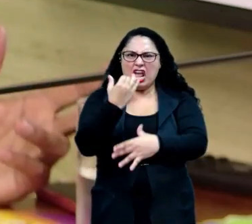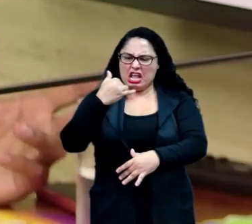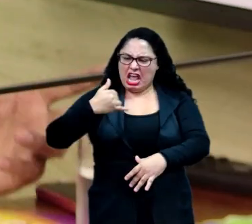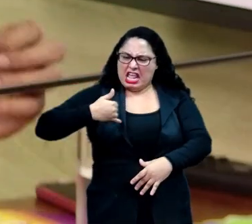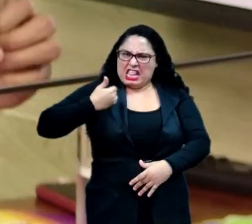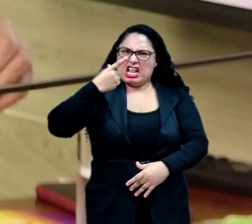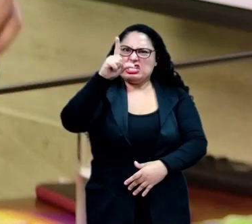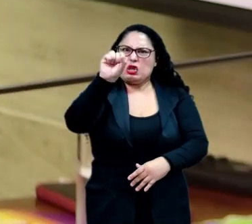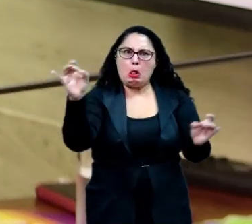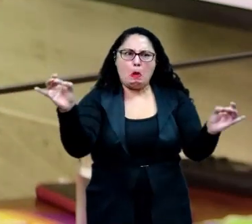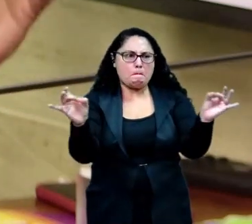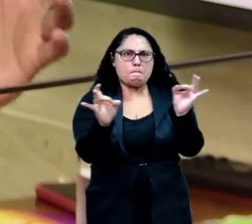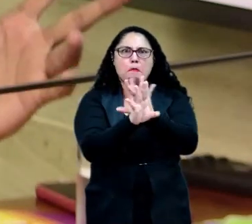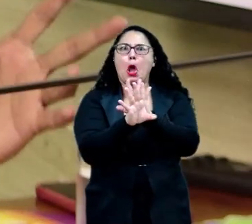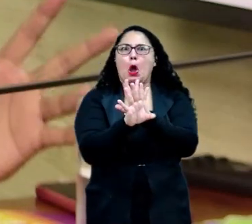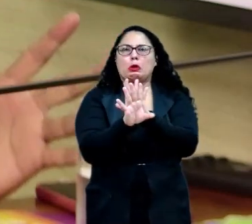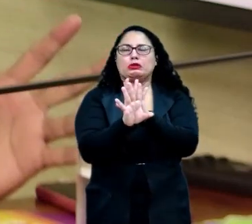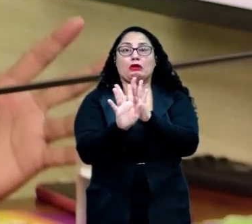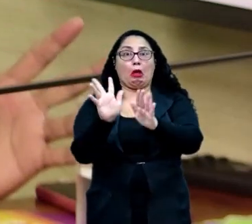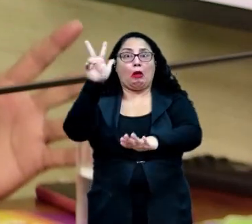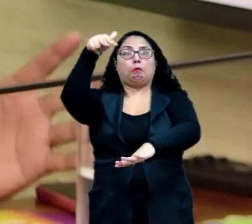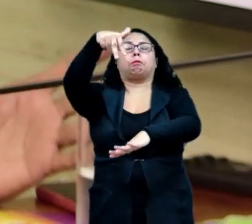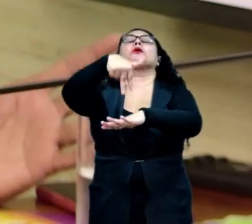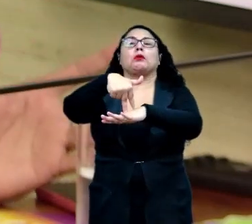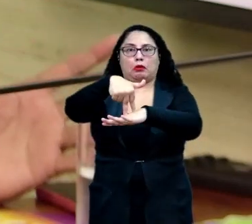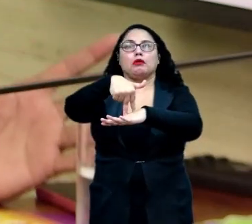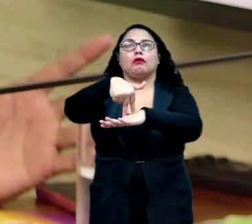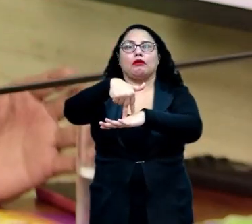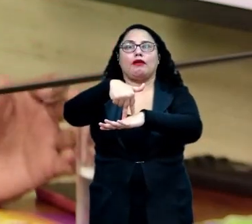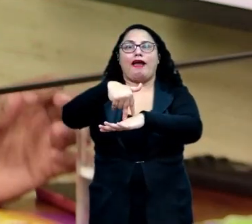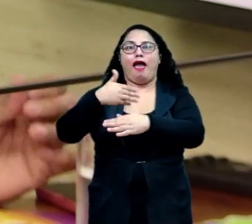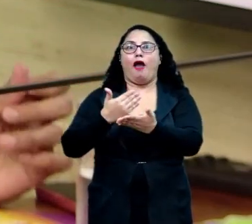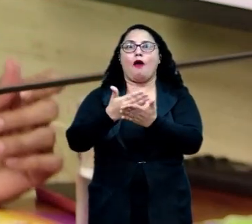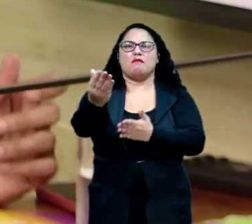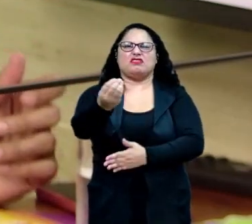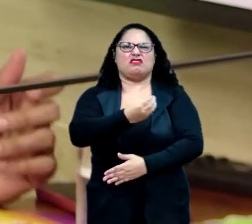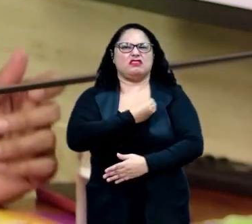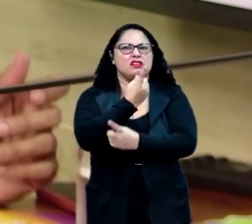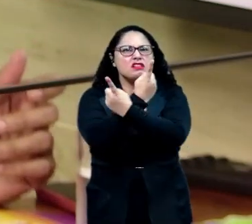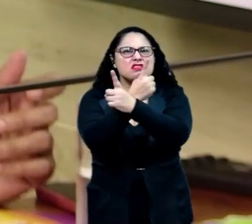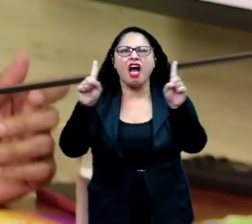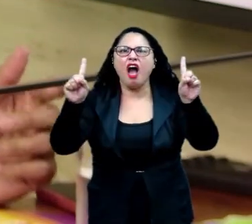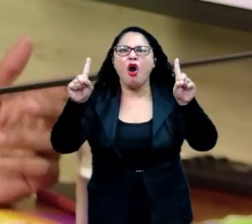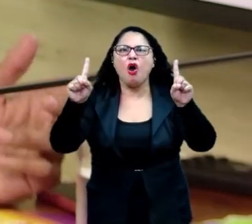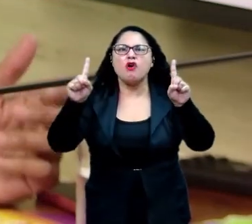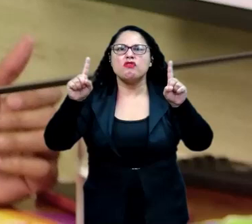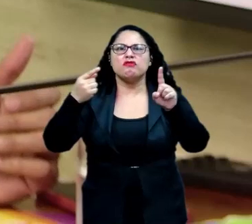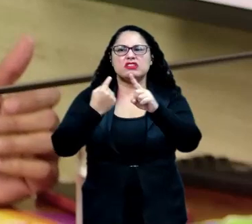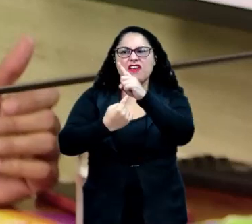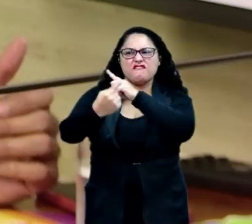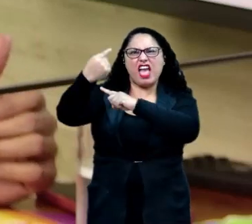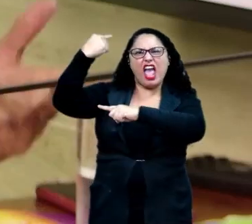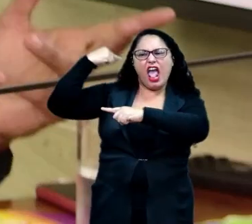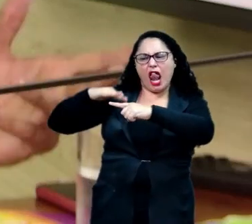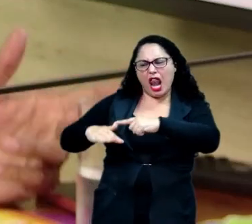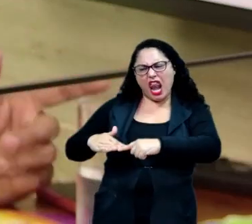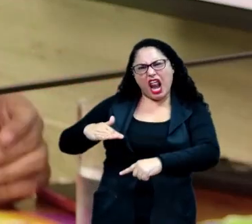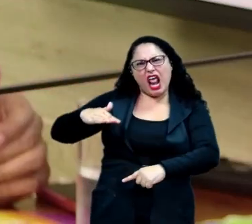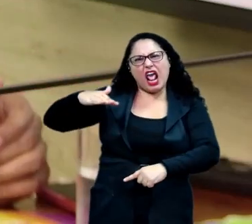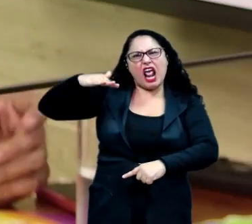18 anos. 18 anos, pum, eu surgi, eu comecei a existir. Não, você se compõe desde o seu nascimento, você